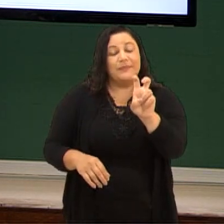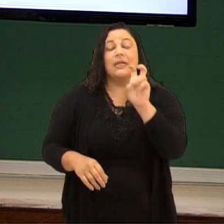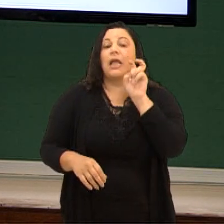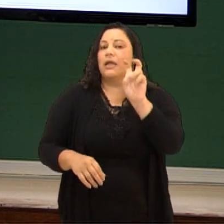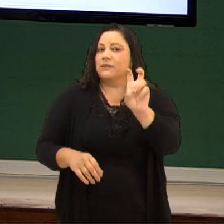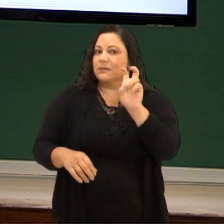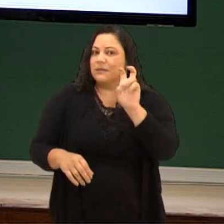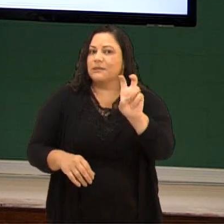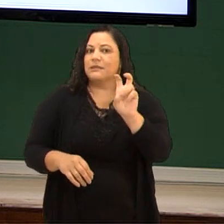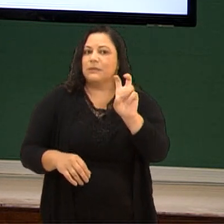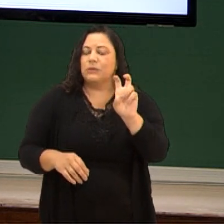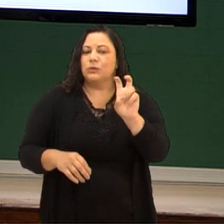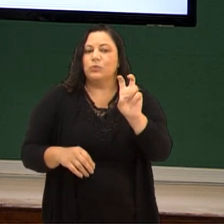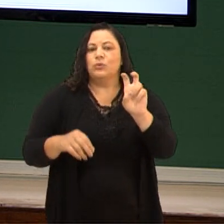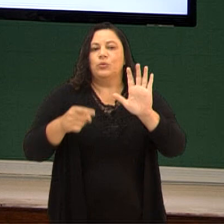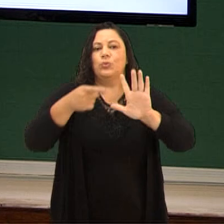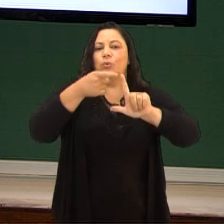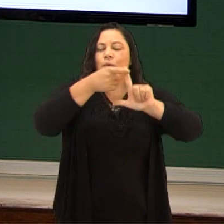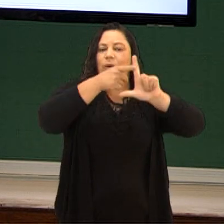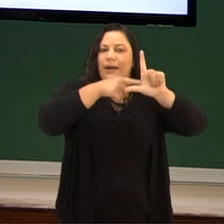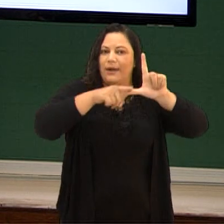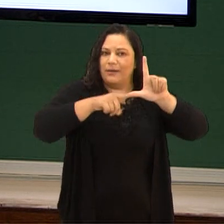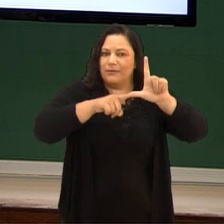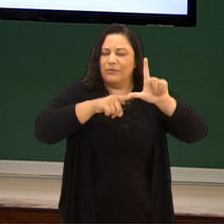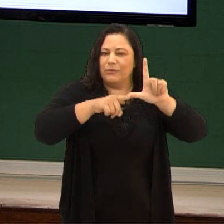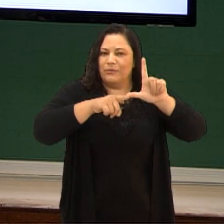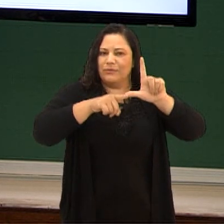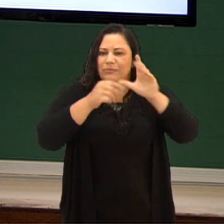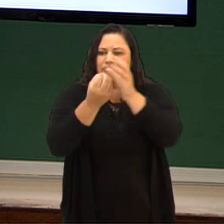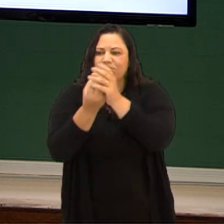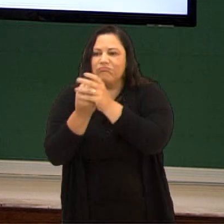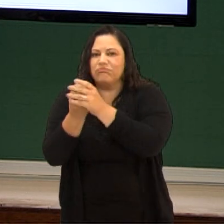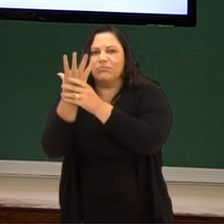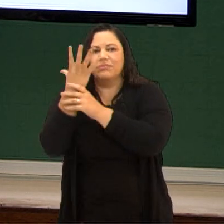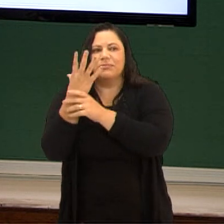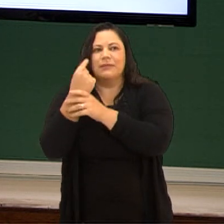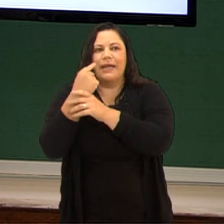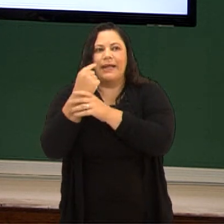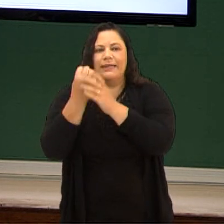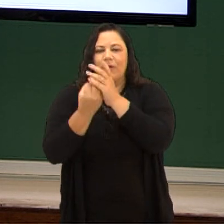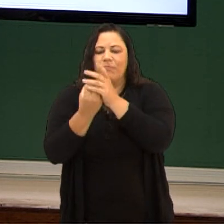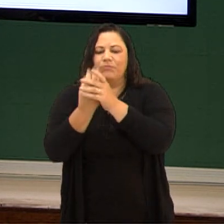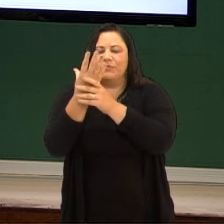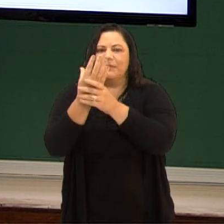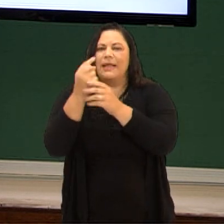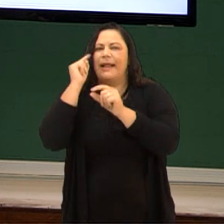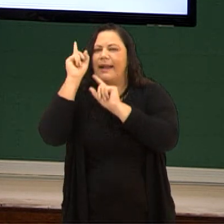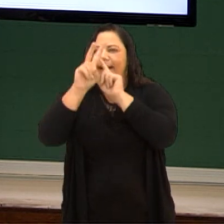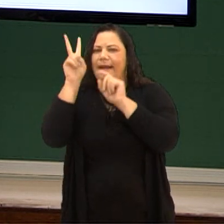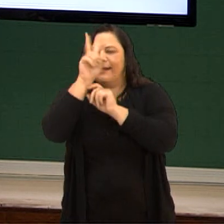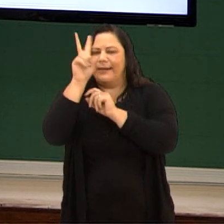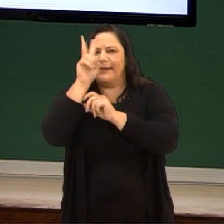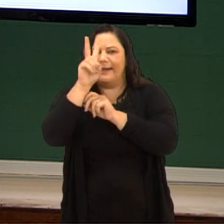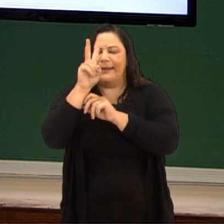tenho 5 ângulos saindo lá da origem, certo? Lá da origem, lembra da última